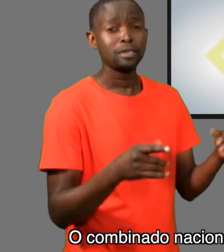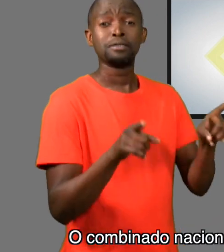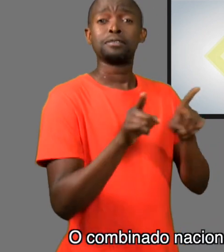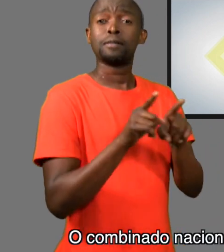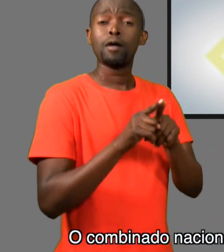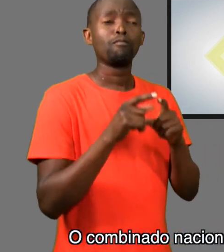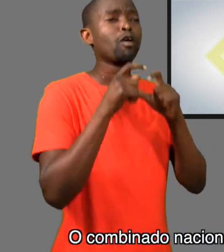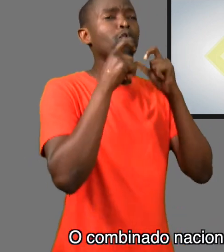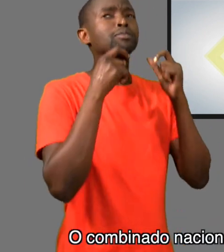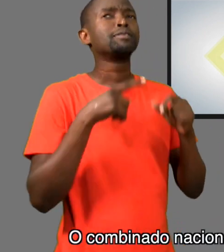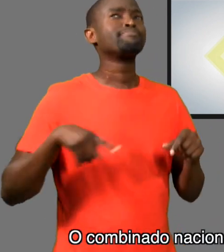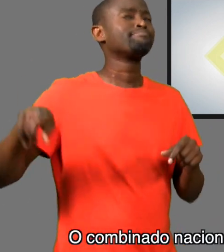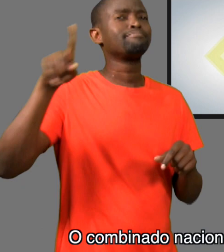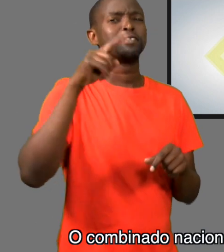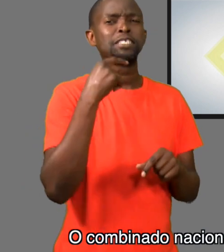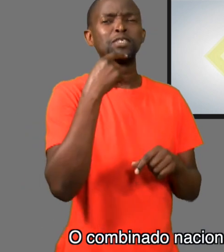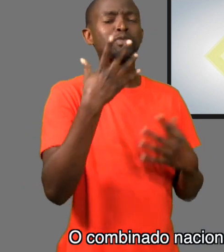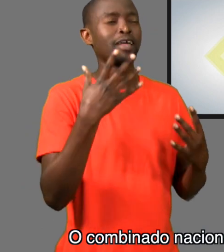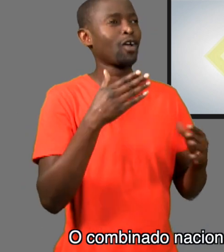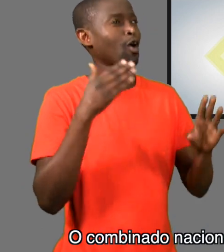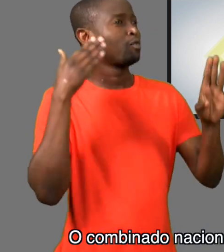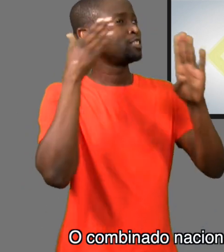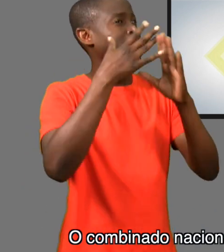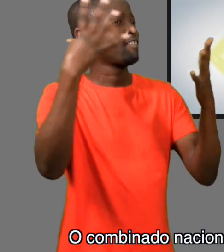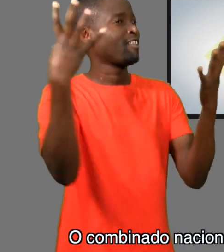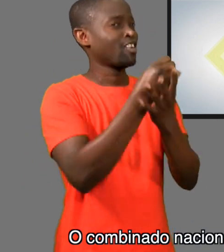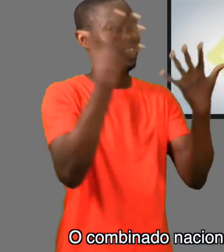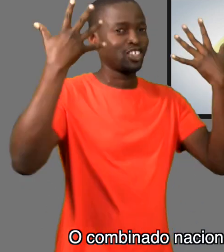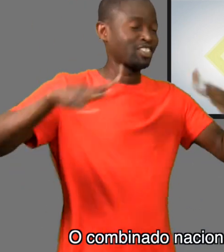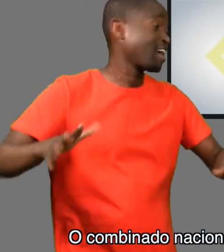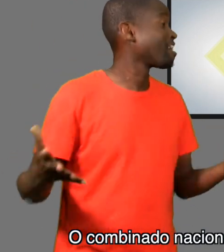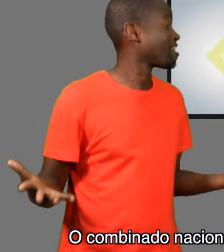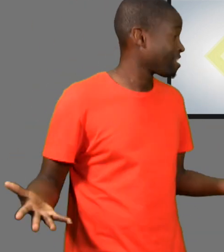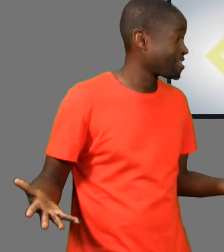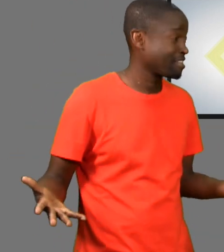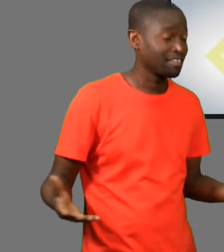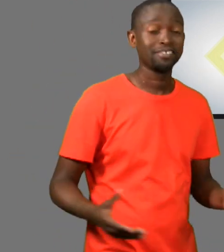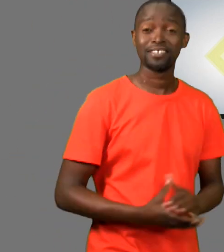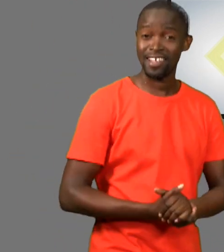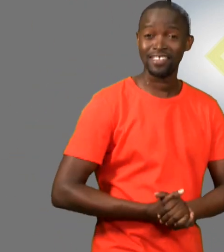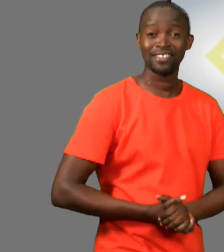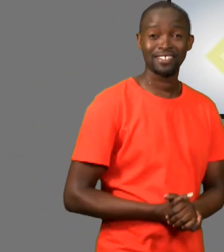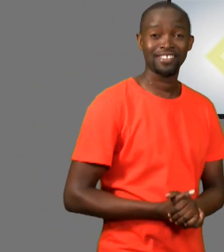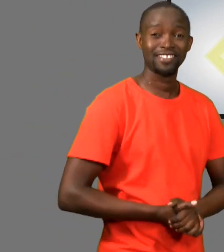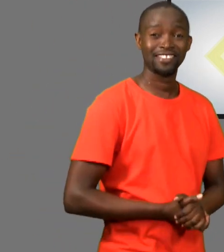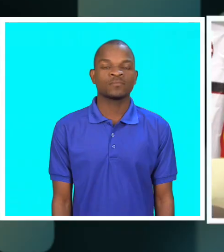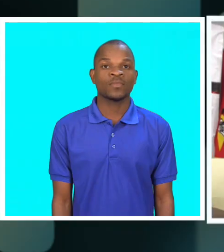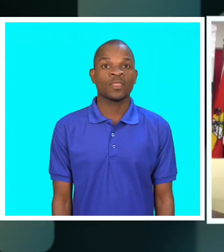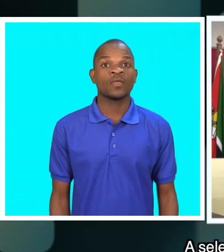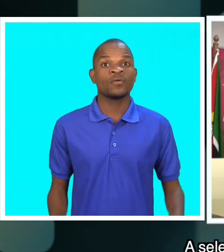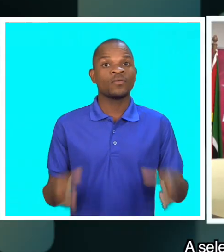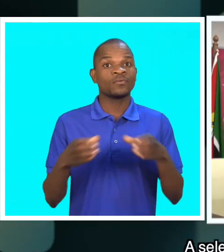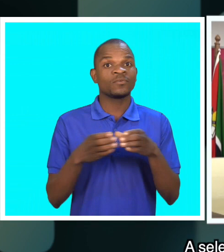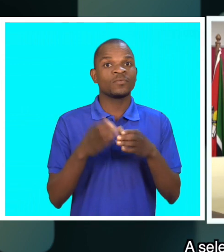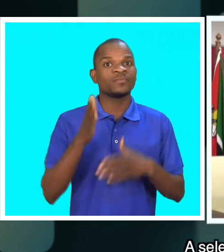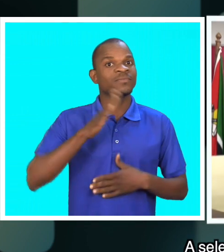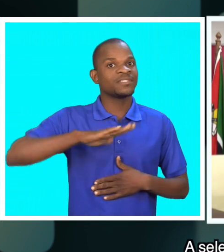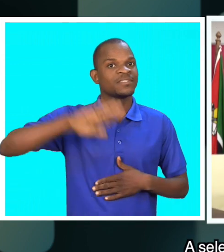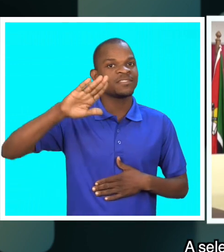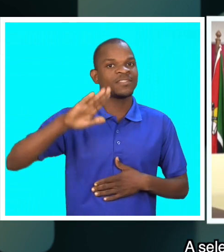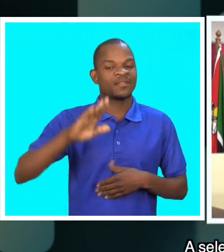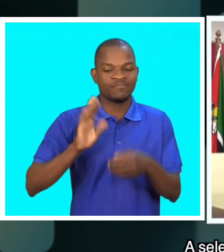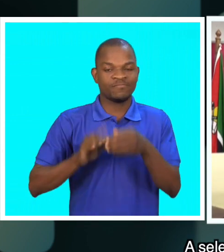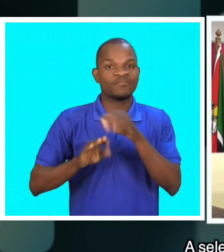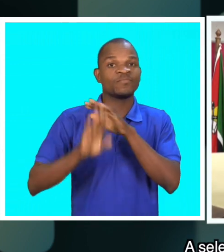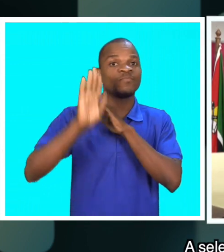O combinado nacional diz ter cumprido com os objetivos. A seleção nacional